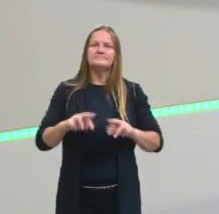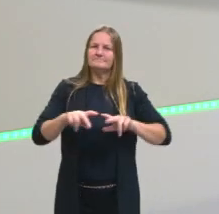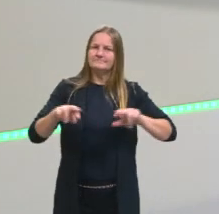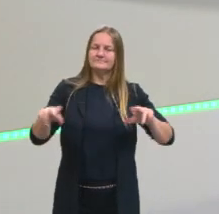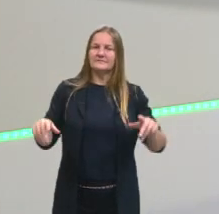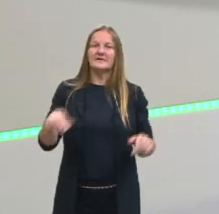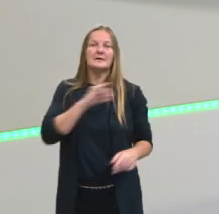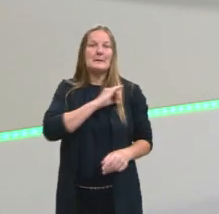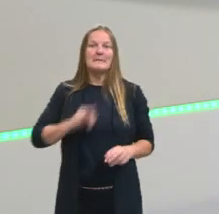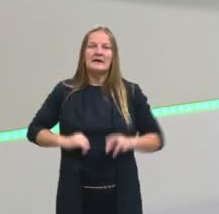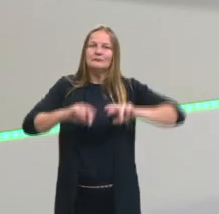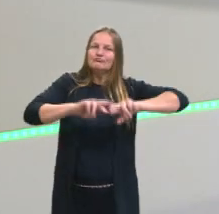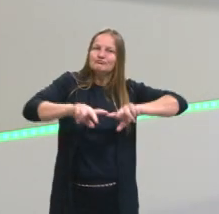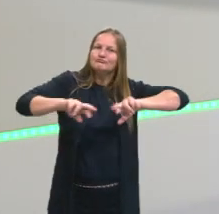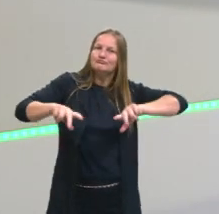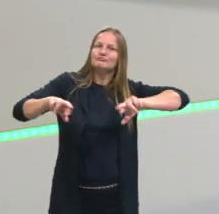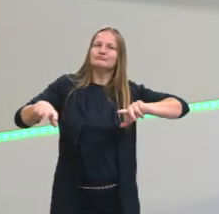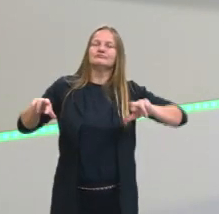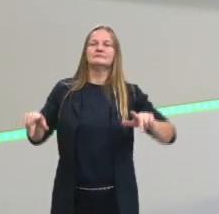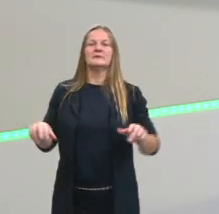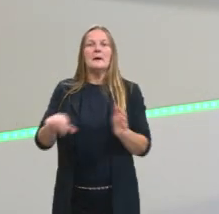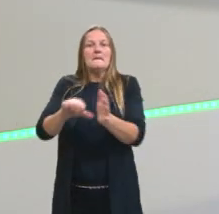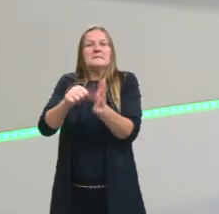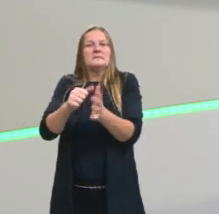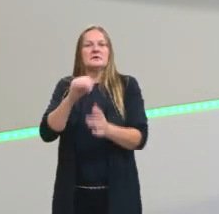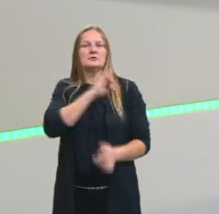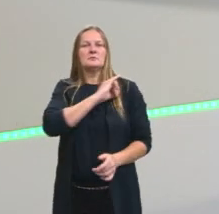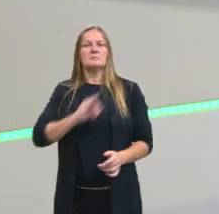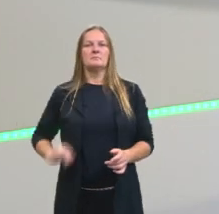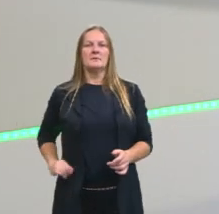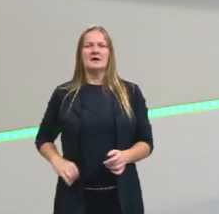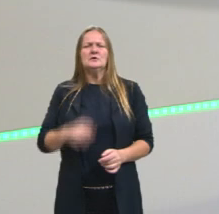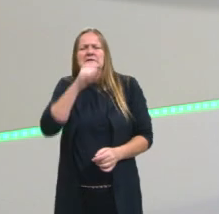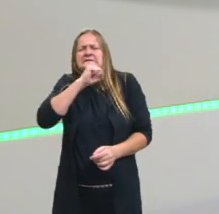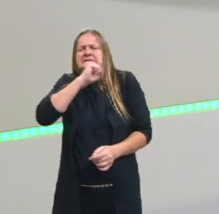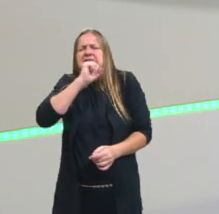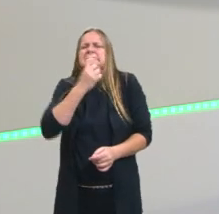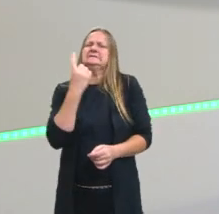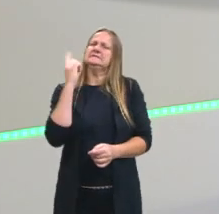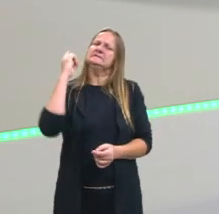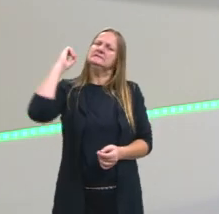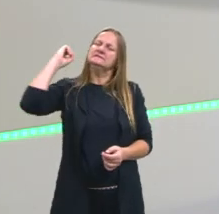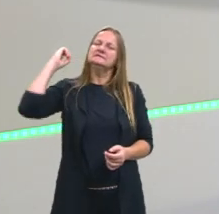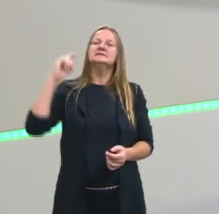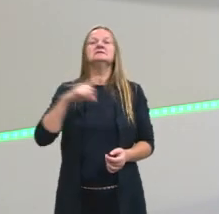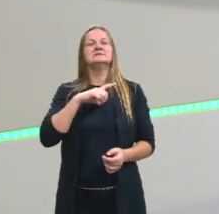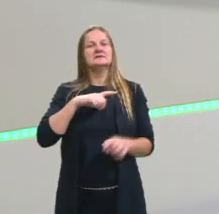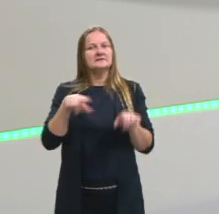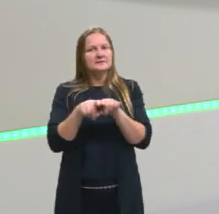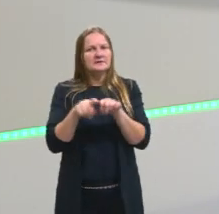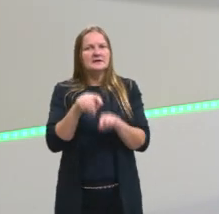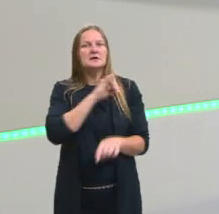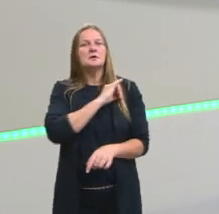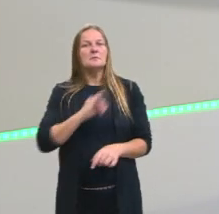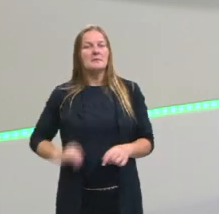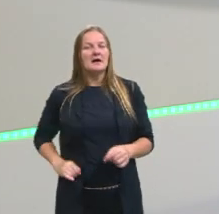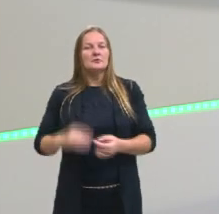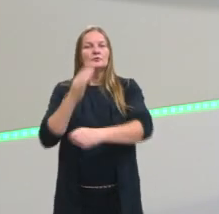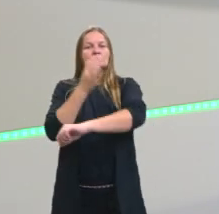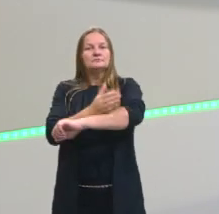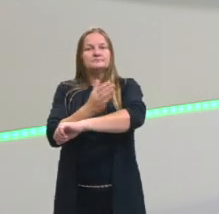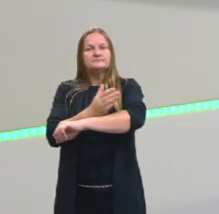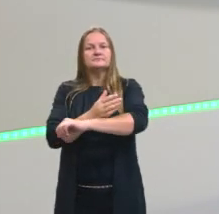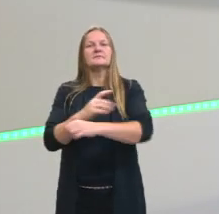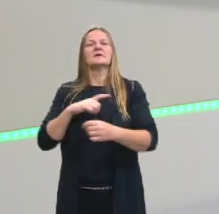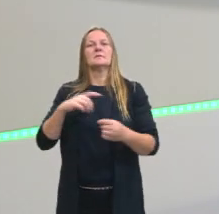variar de Império para Império né os primeiros impérios que existiram foram lá na antiguidade também existiram impérios na idade média